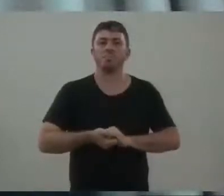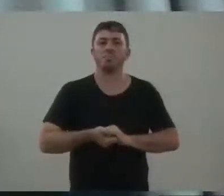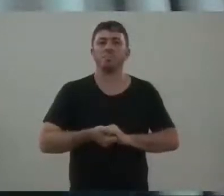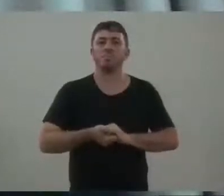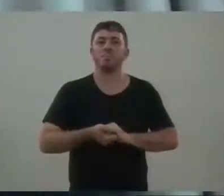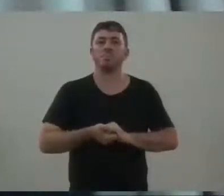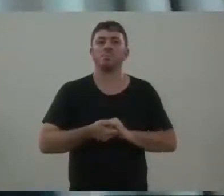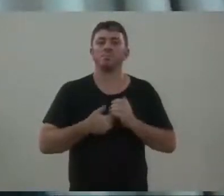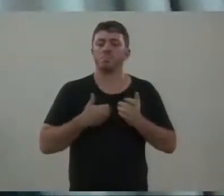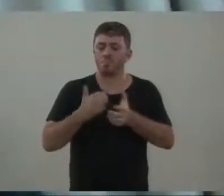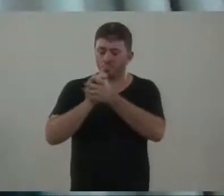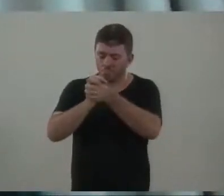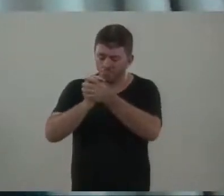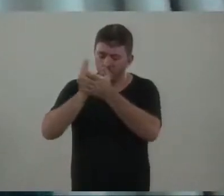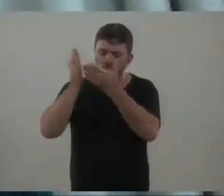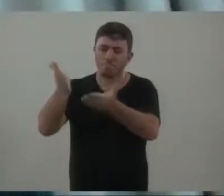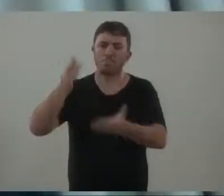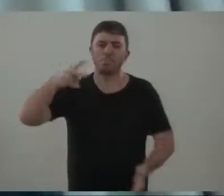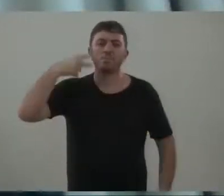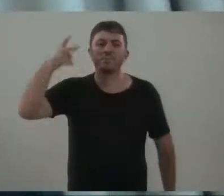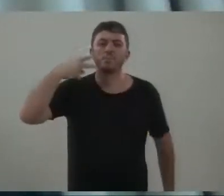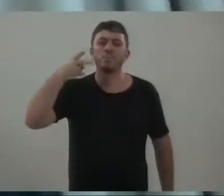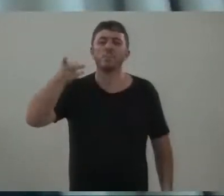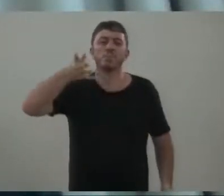Cumprimento o nosso vereador pelas palavras.